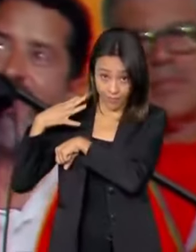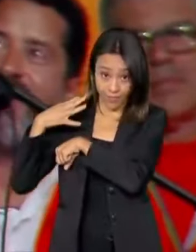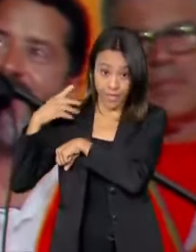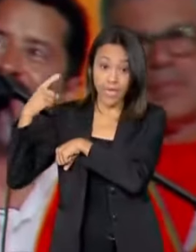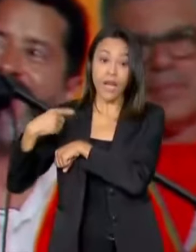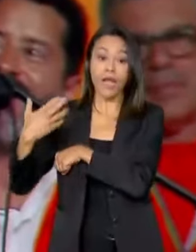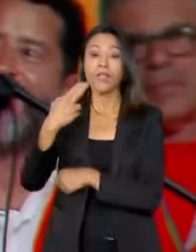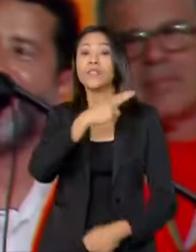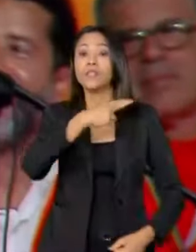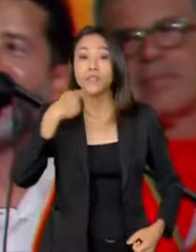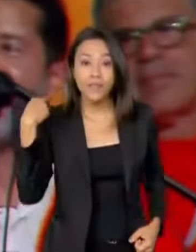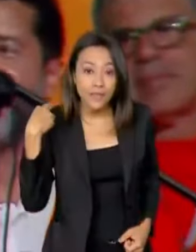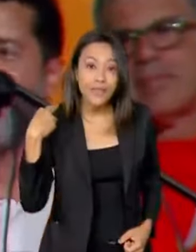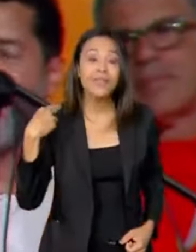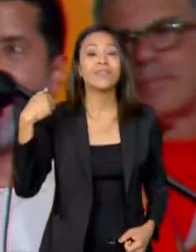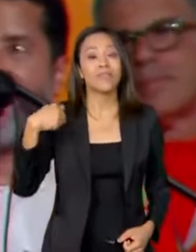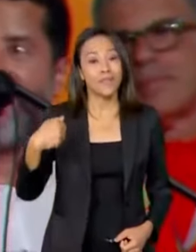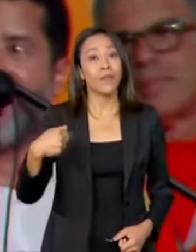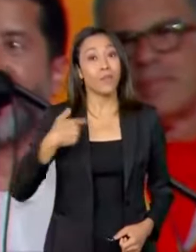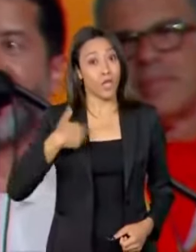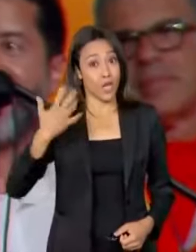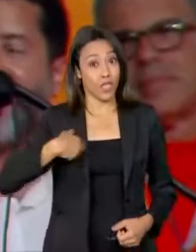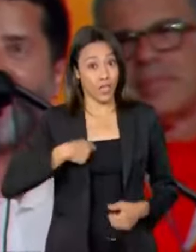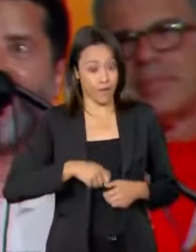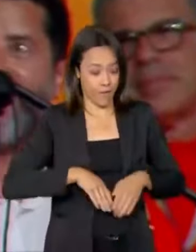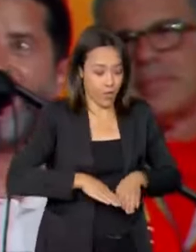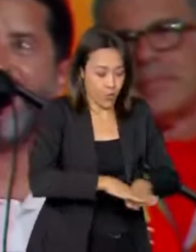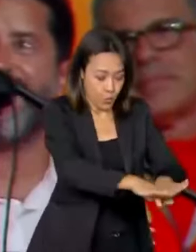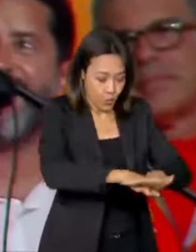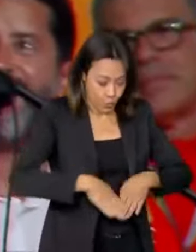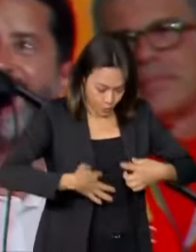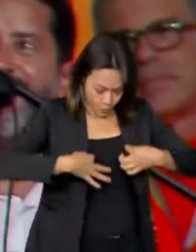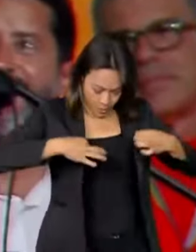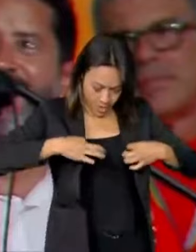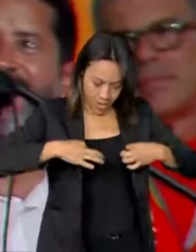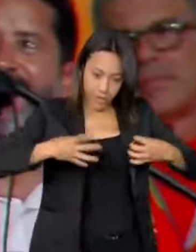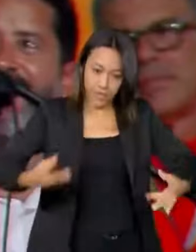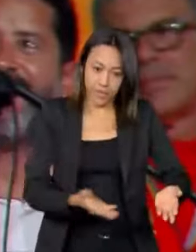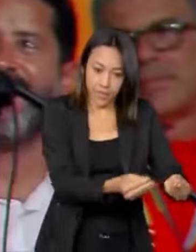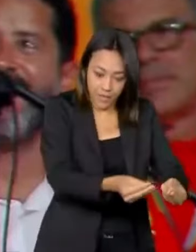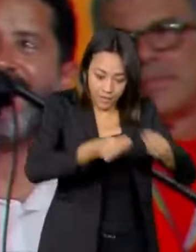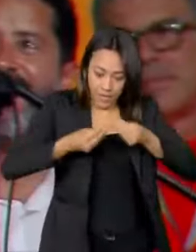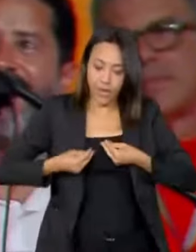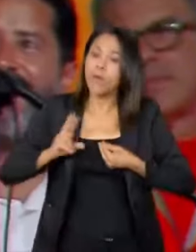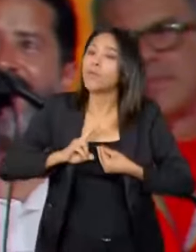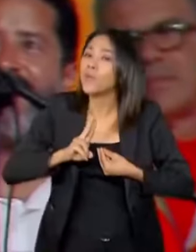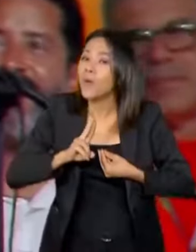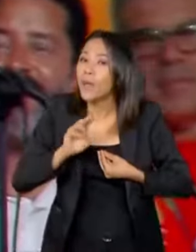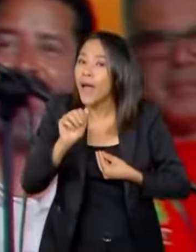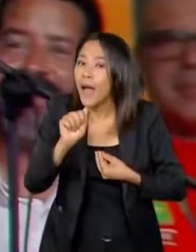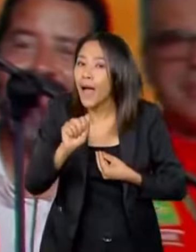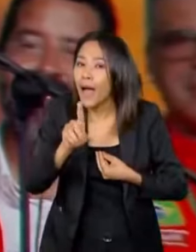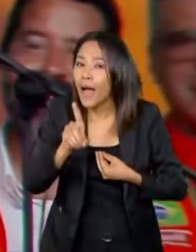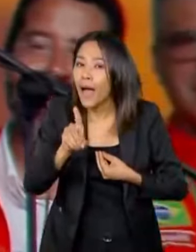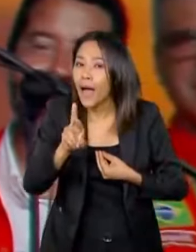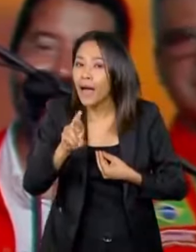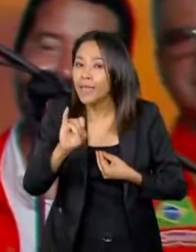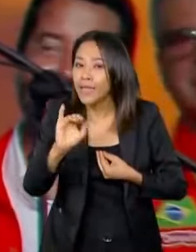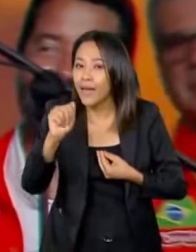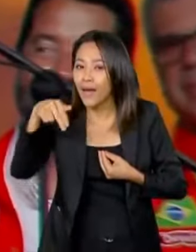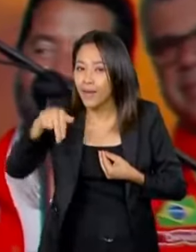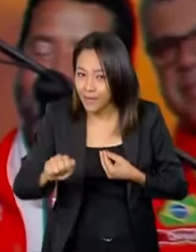no palco, porque ela tinha feito uma camisa para mim e queria me entregar. Teu nome qual é? Adriana Ozana. Adriana